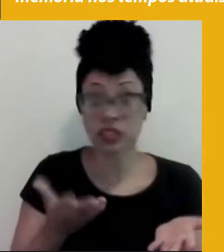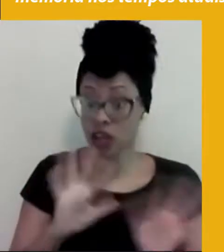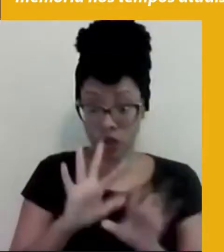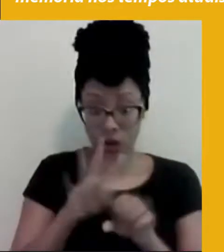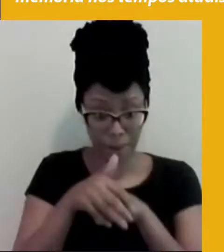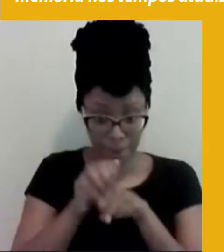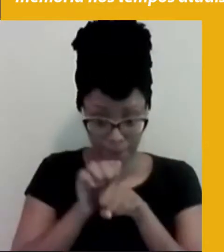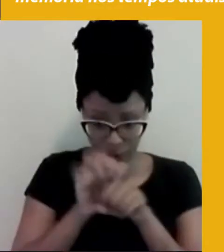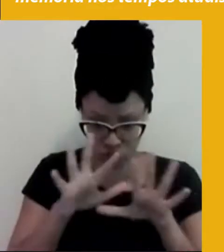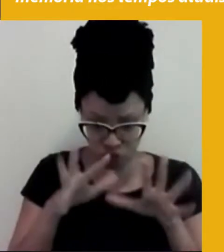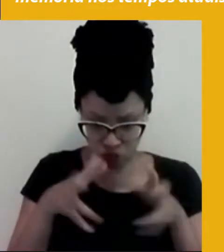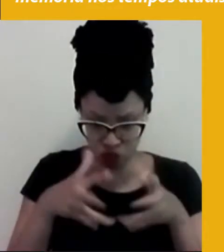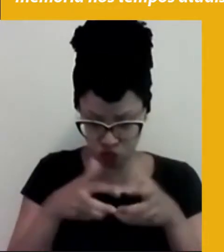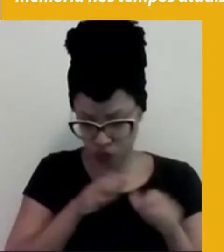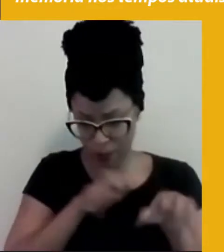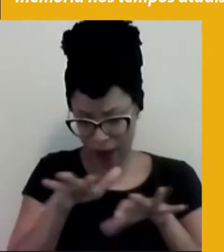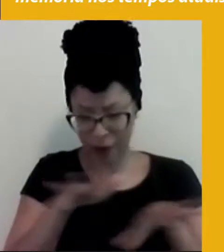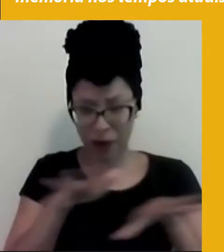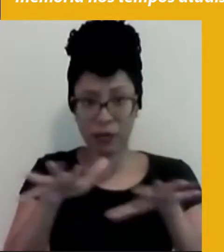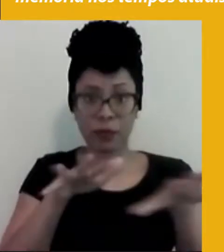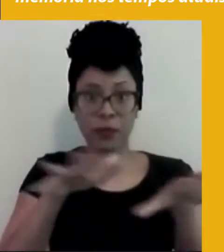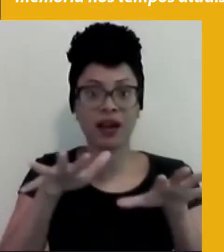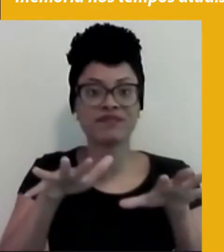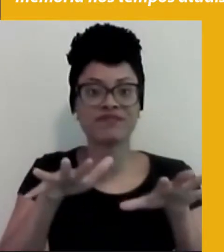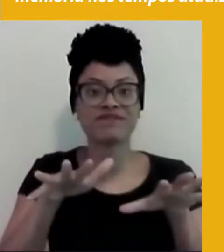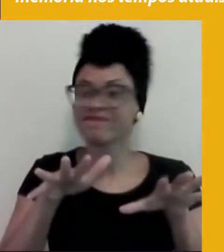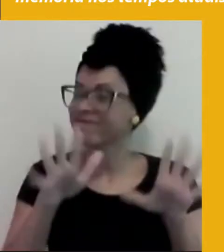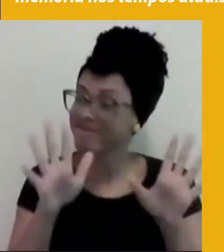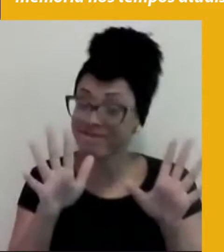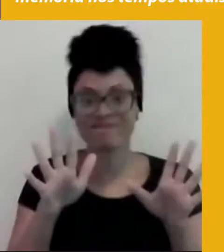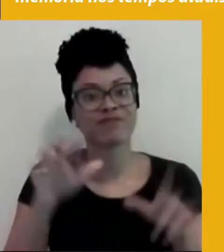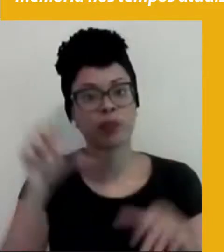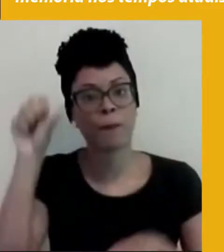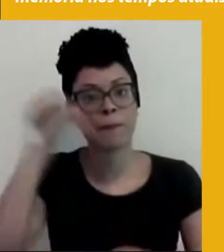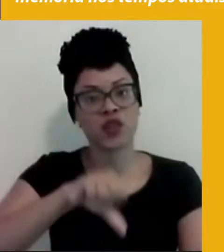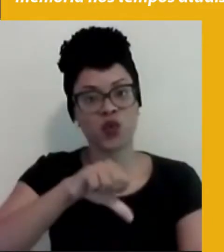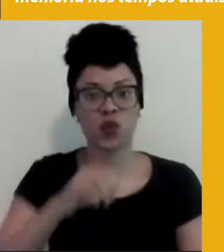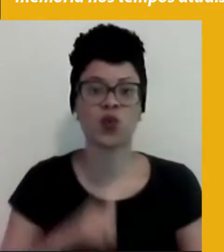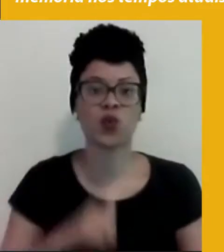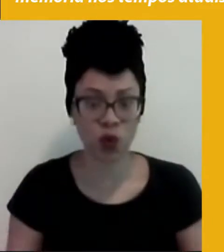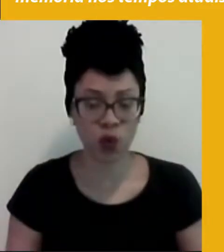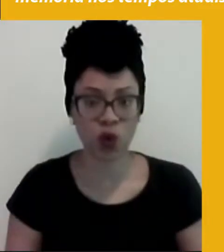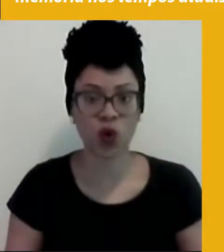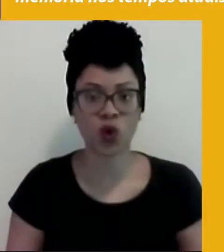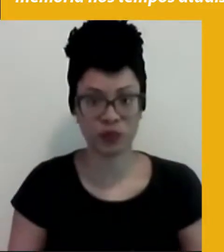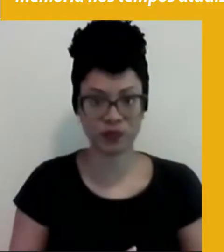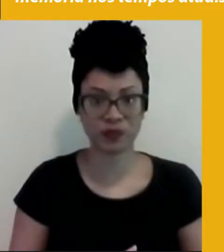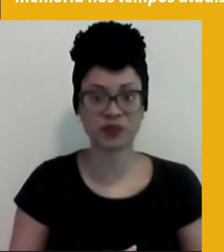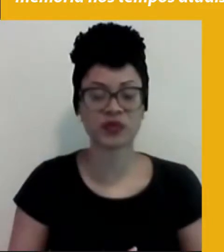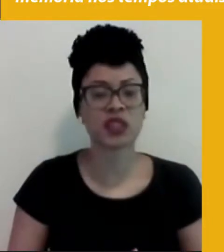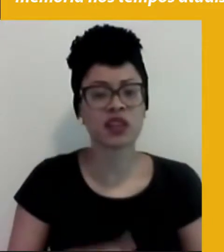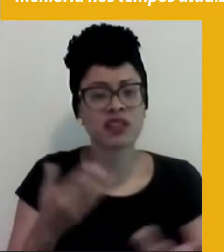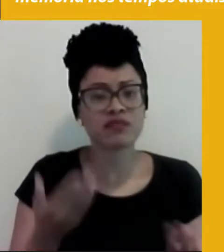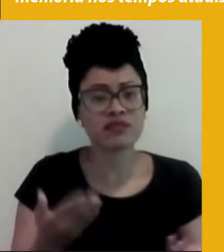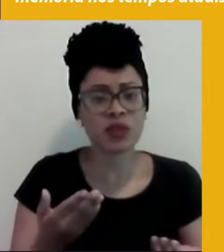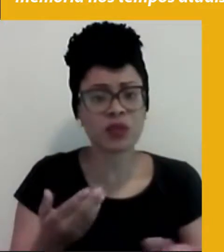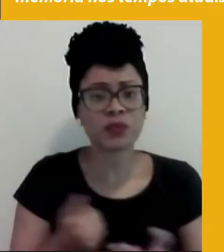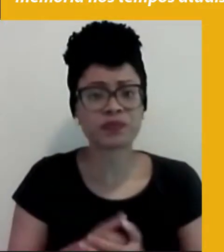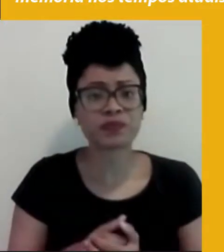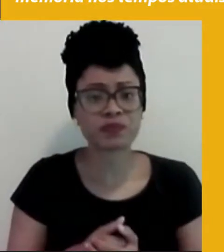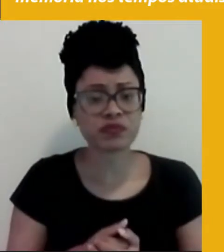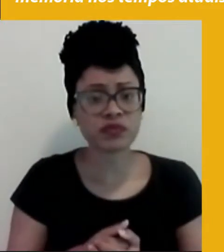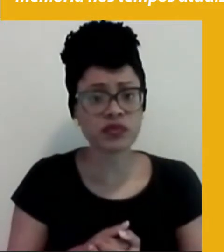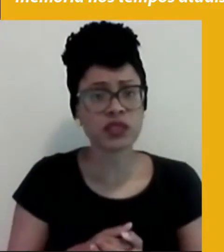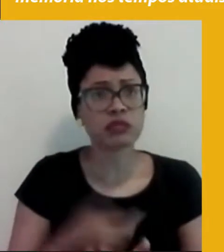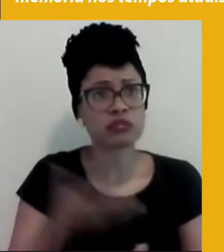pandemia, via aqueles gestos humanitários, lá no início, na Itália, né? aquelas pessoas que iam para as janelas cantar para os vizinhos,